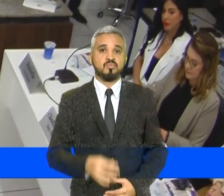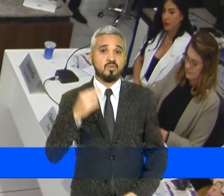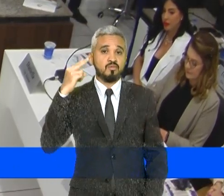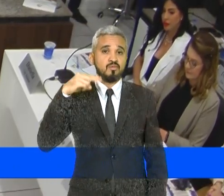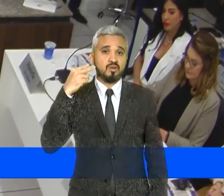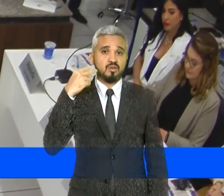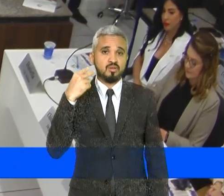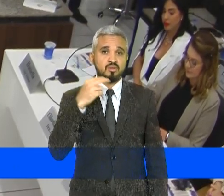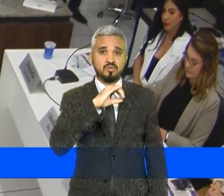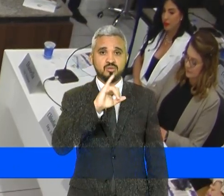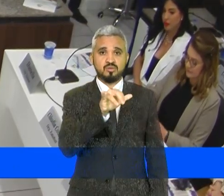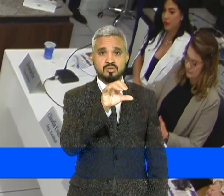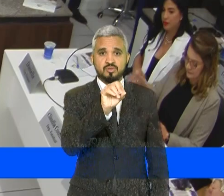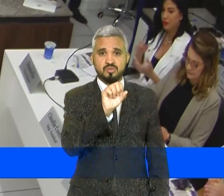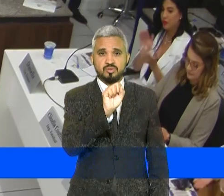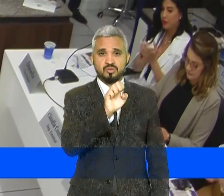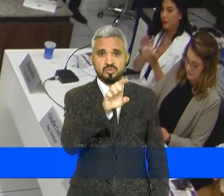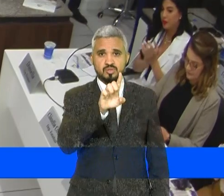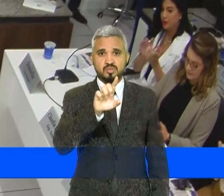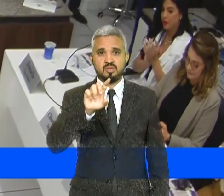Vereador José Wilson.